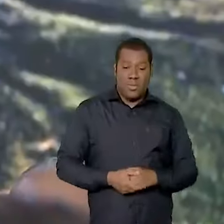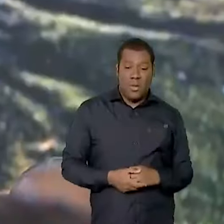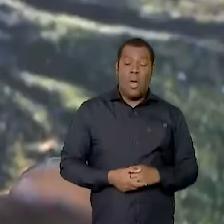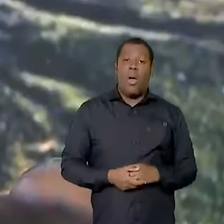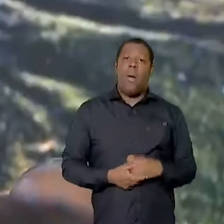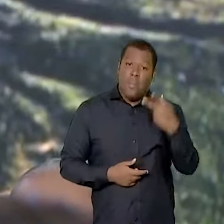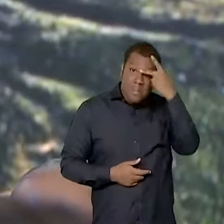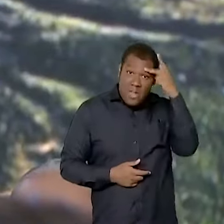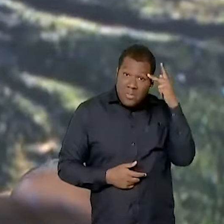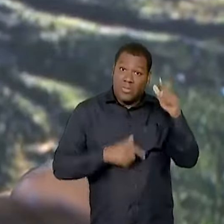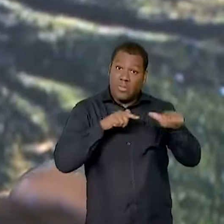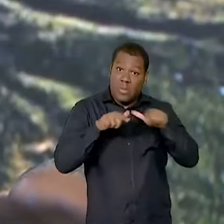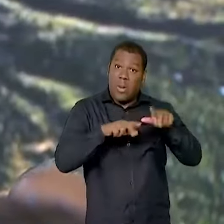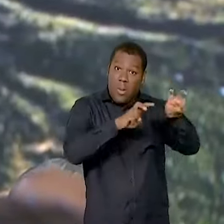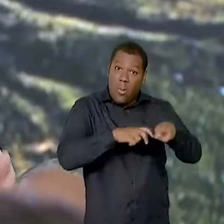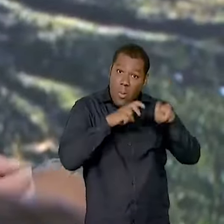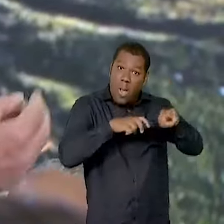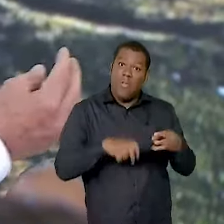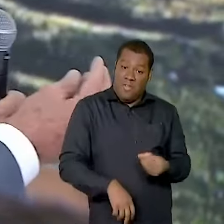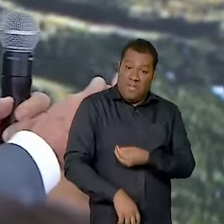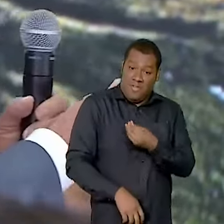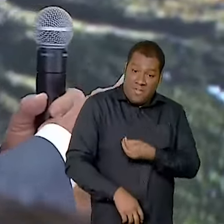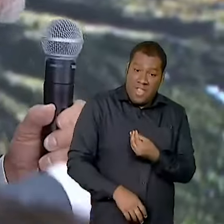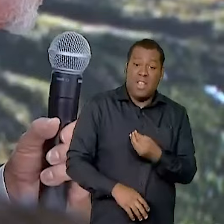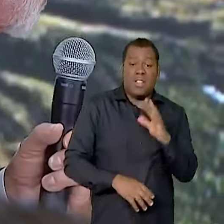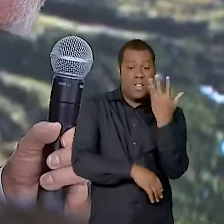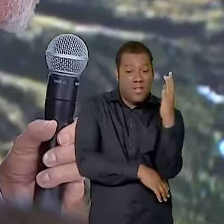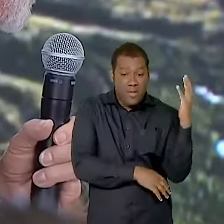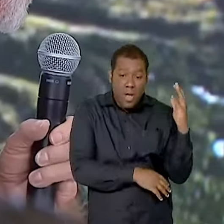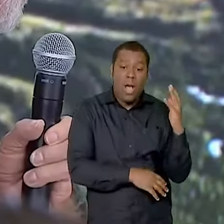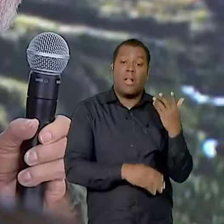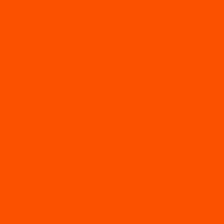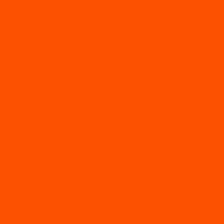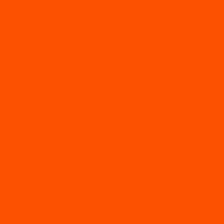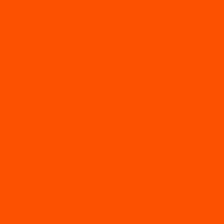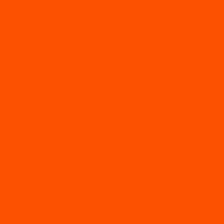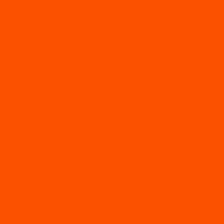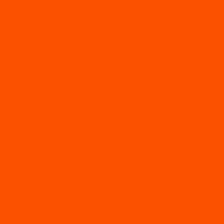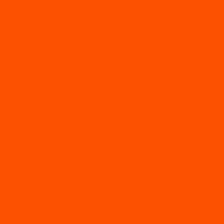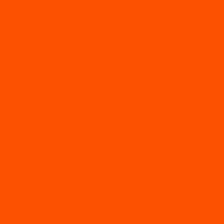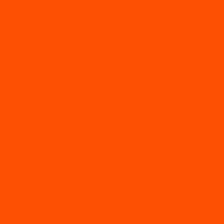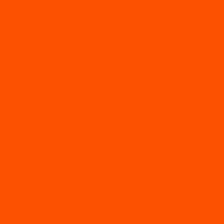trabalhador rural e que essas pessoas precisam de qualidade de vida.